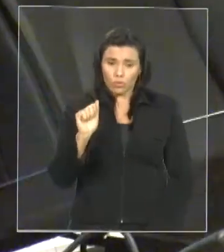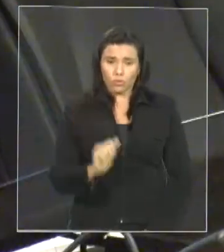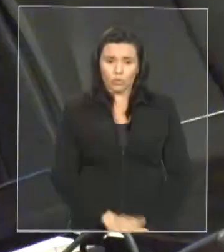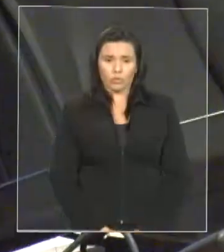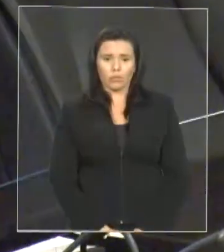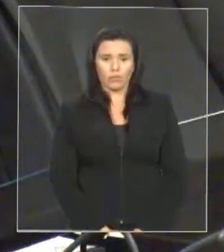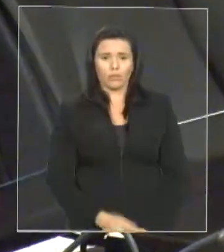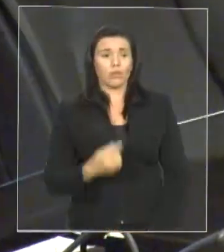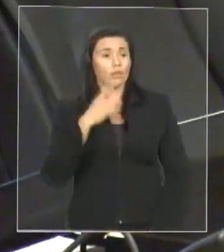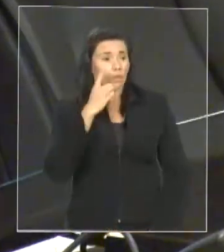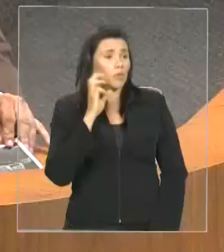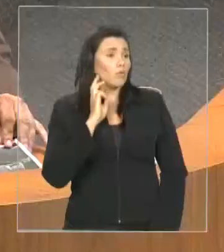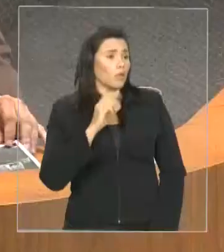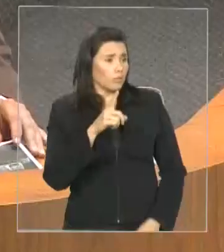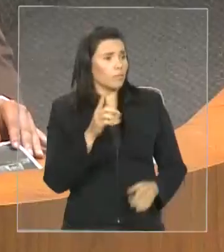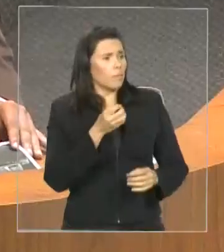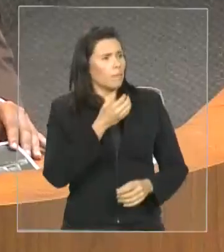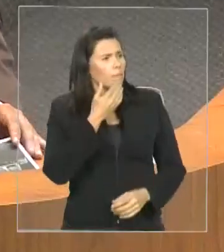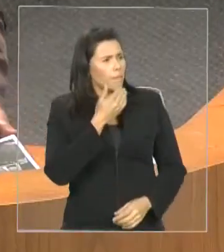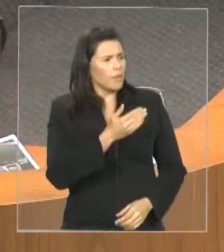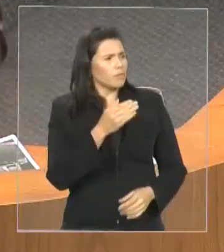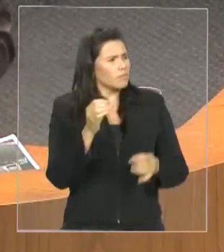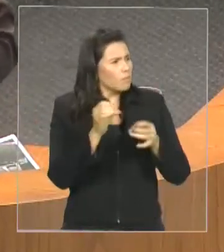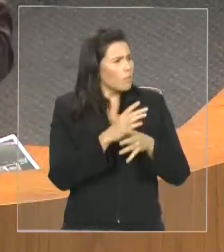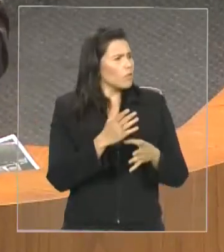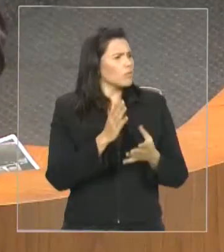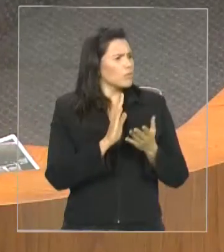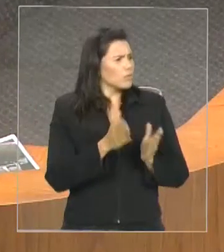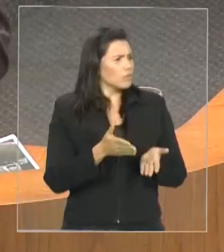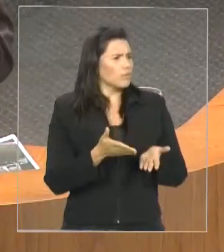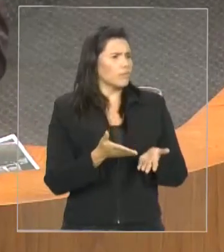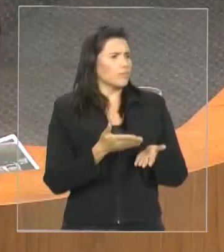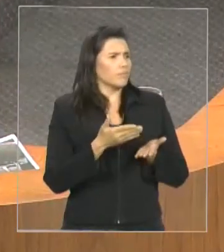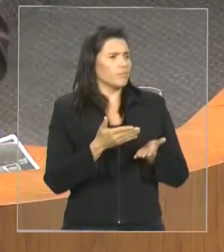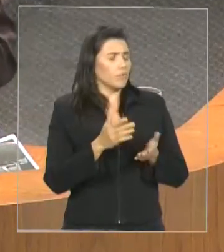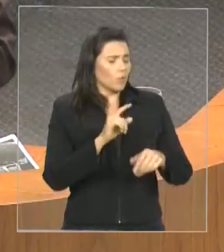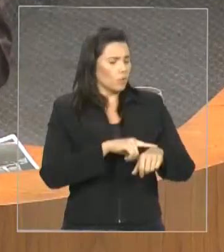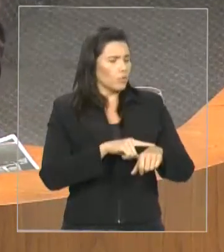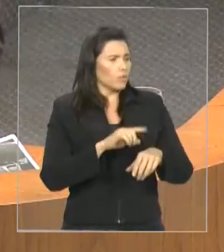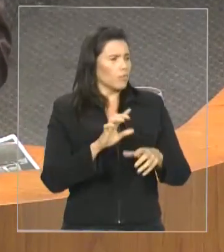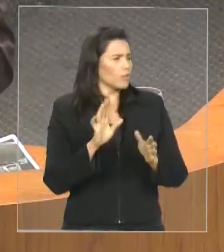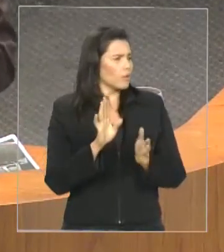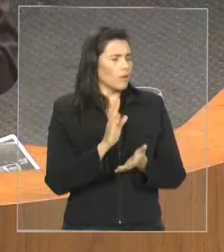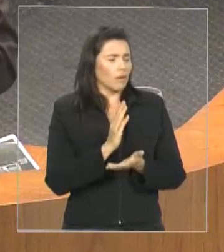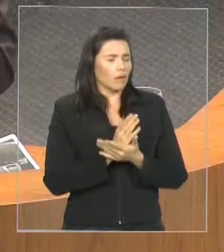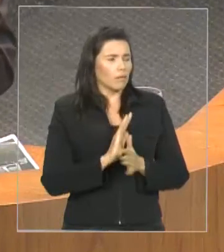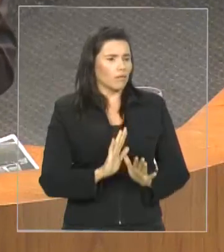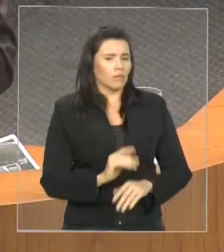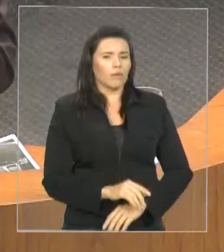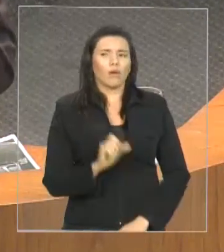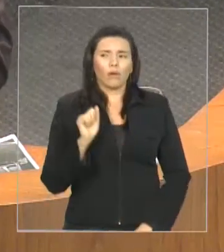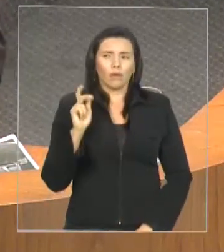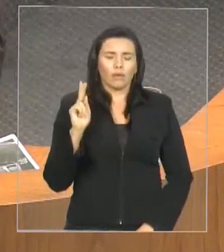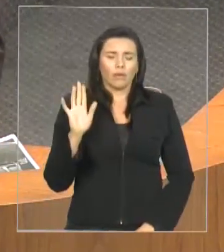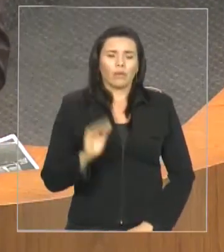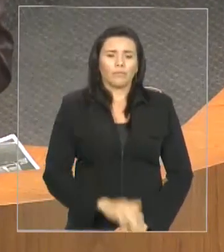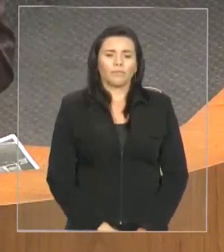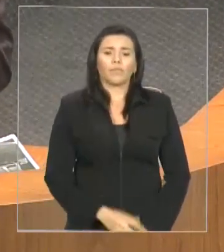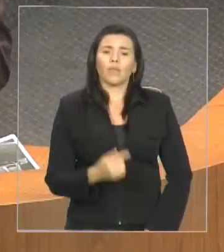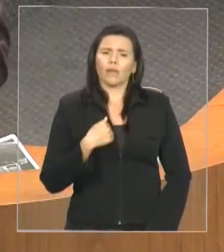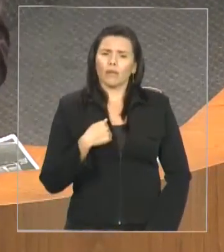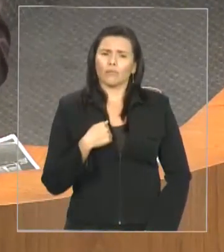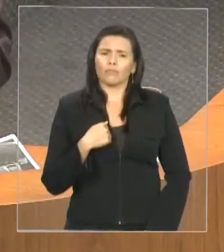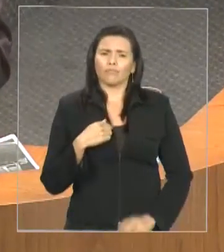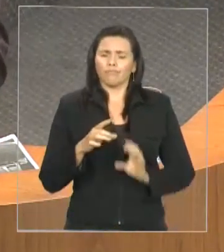por favor. Foi respeito à oposição. Mas temos trilhado um caminho nesta casa com